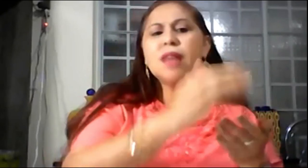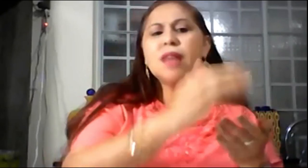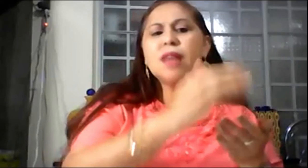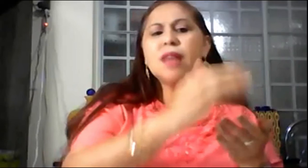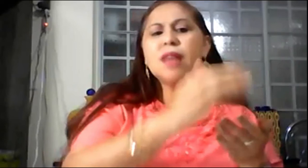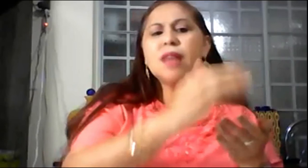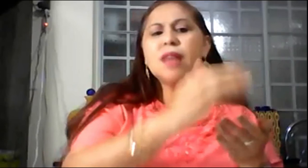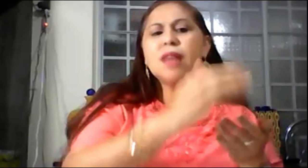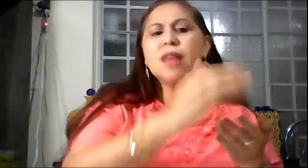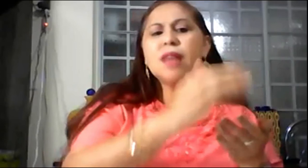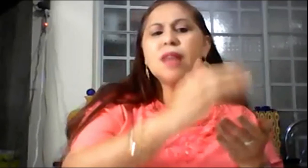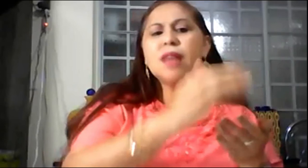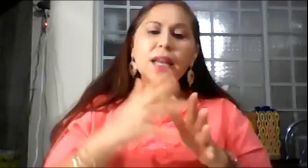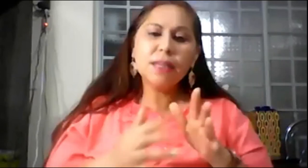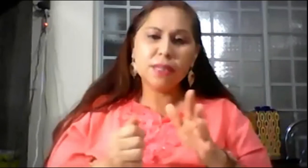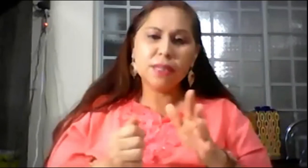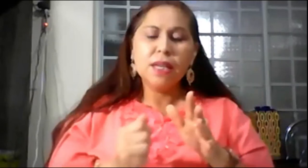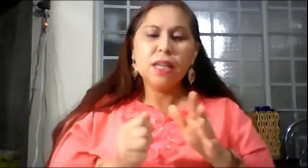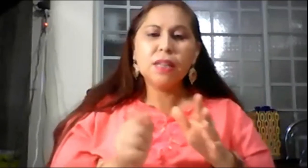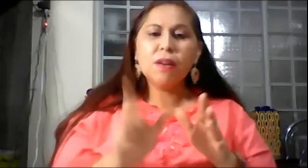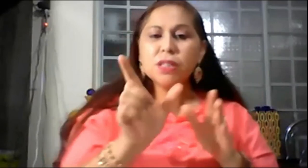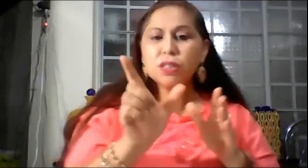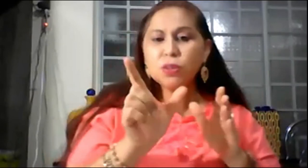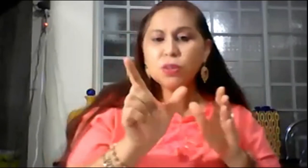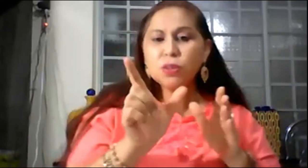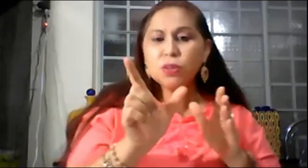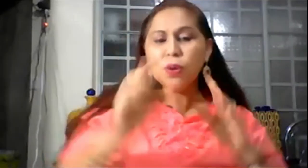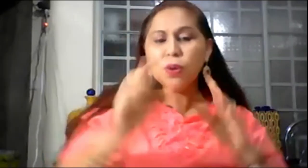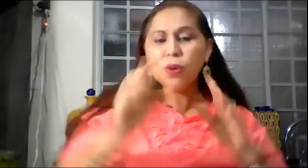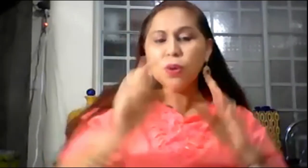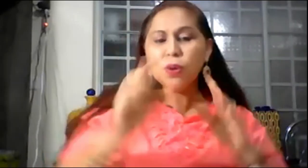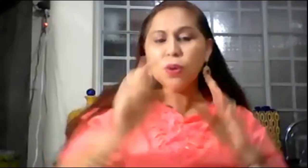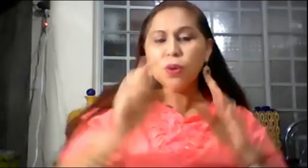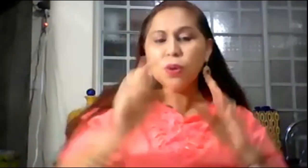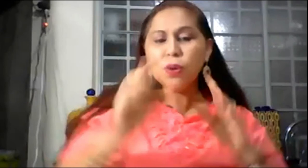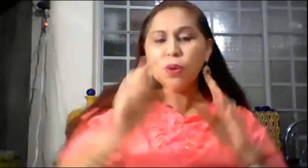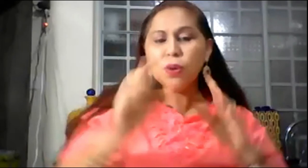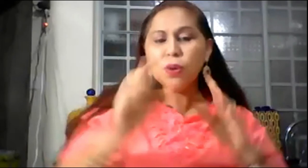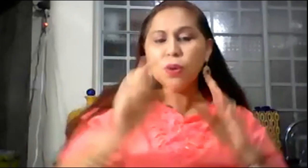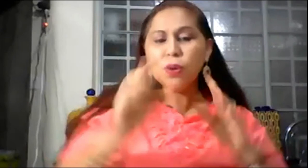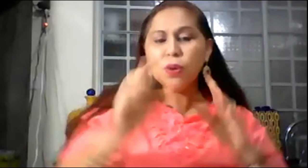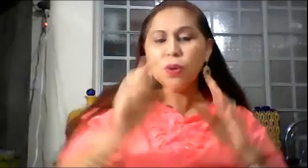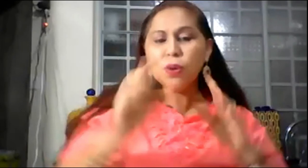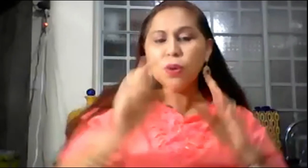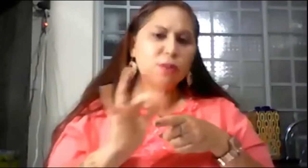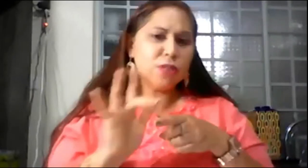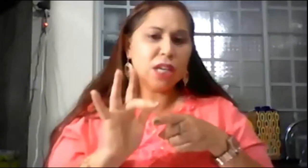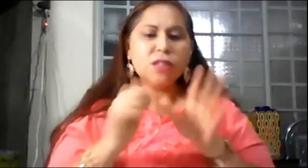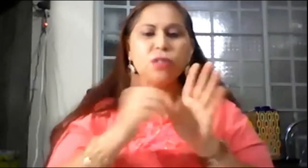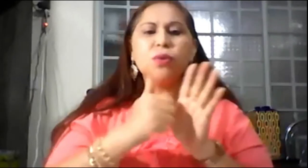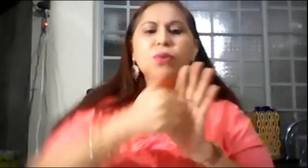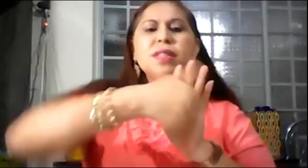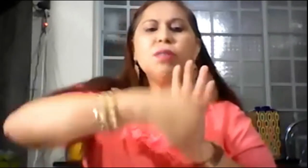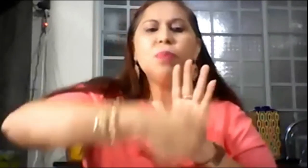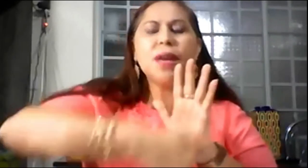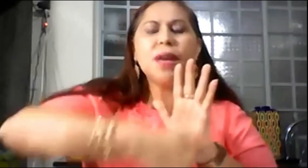da gramática da Libras. Então, a gente estudou, dentro dessa fonética e fonologia, a gente estudou